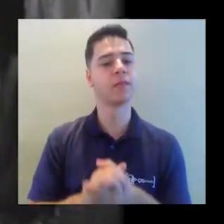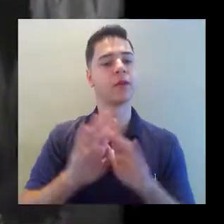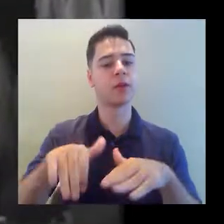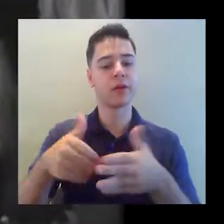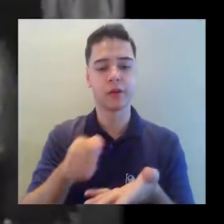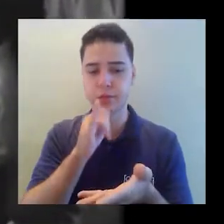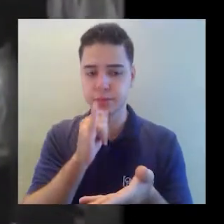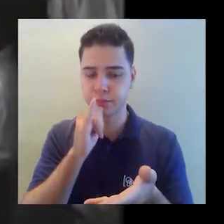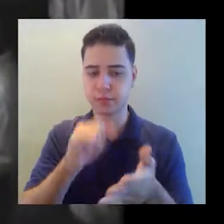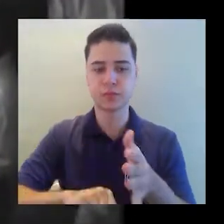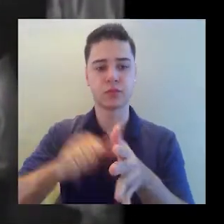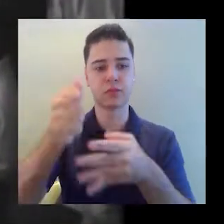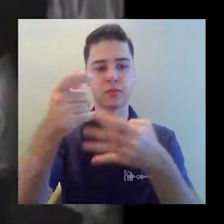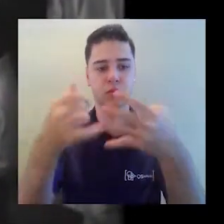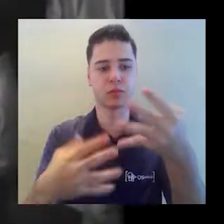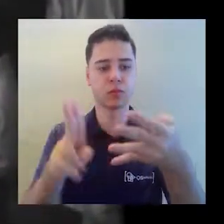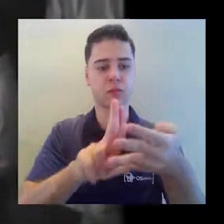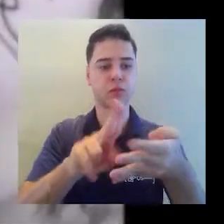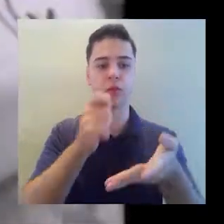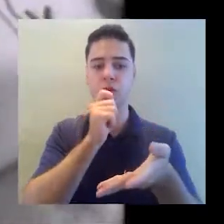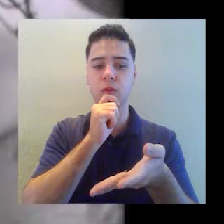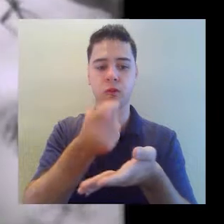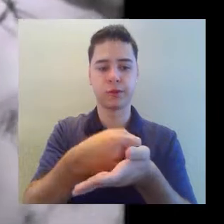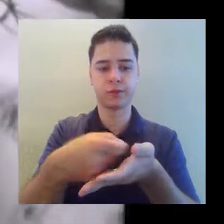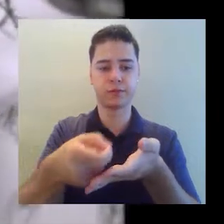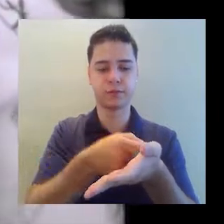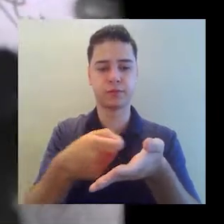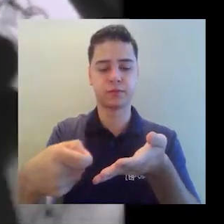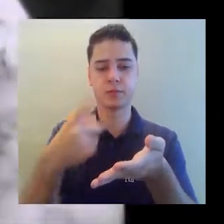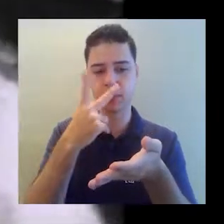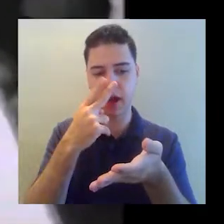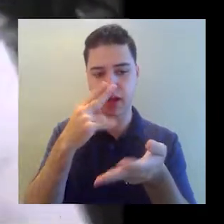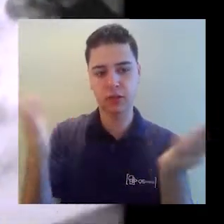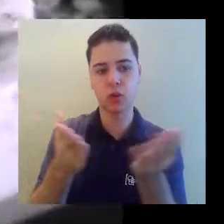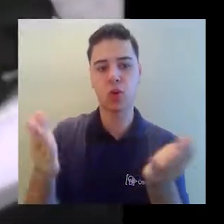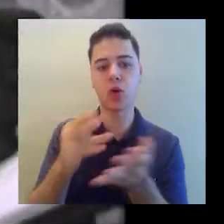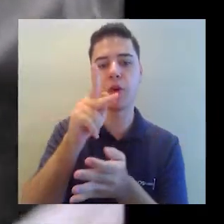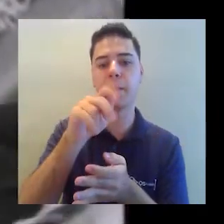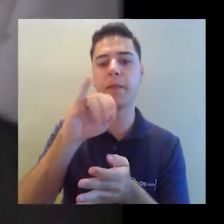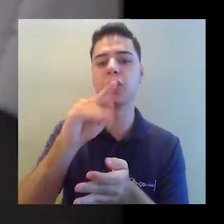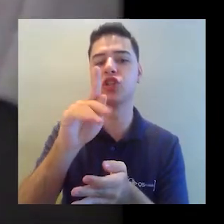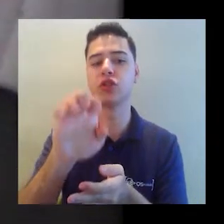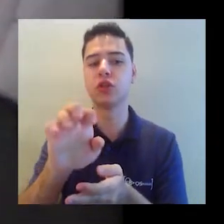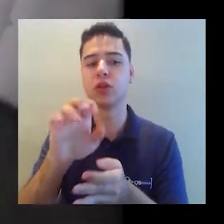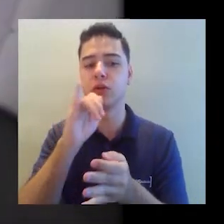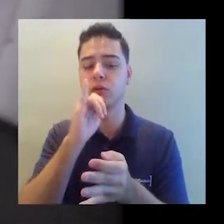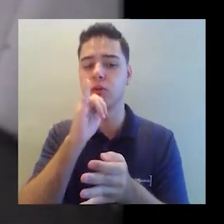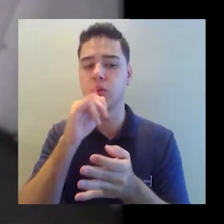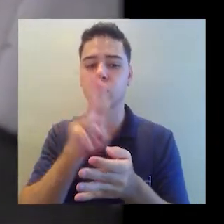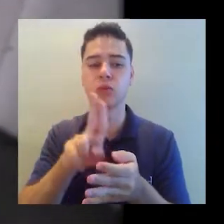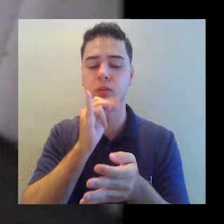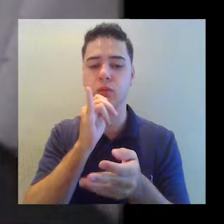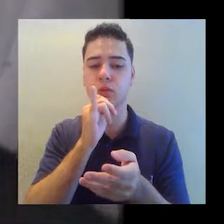Uma das primeiras formas de grafite a se popularizar foi o uso de grafismos parecidos com aquilo que a gente chama hoje de pichação. Os